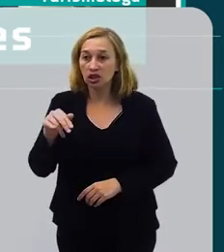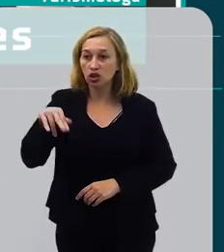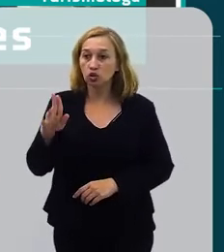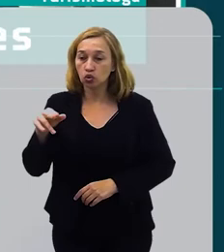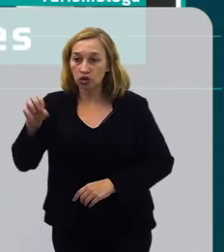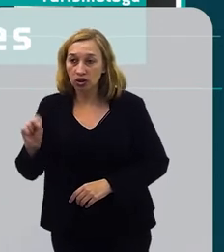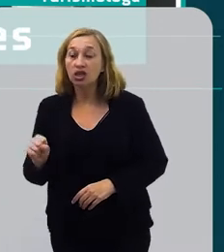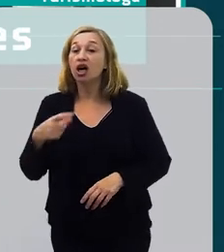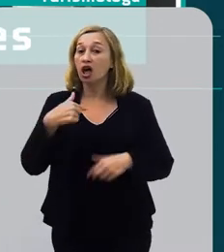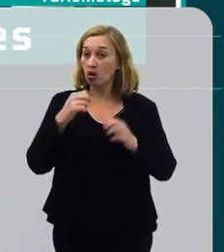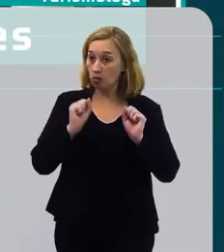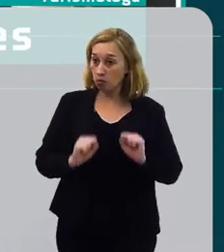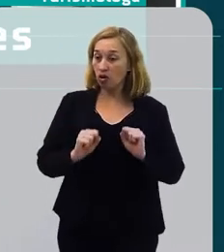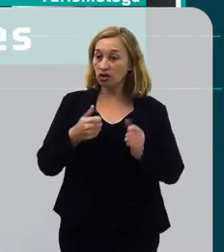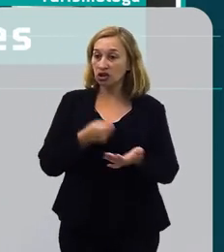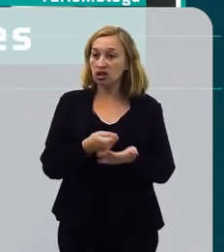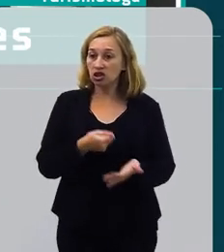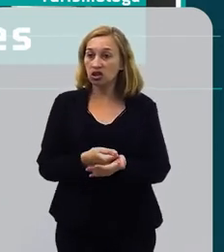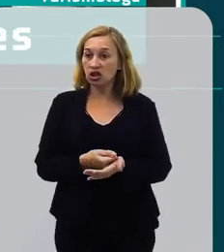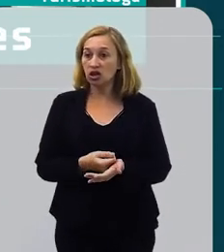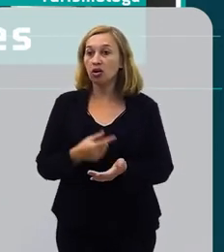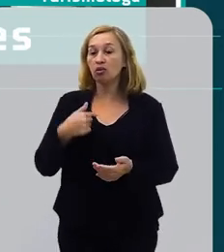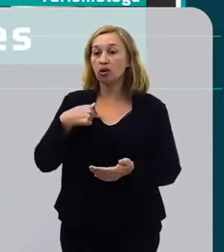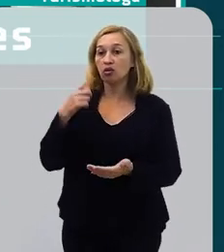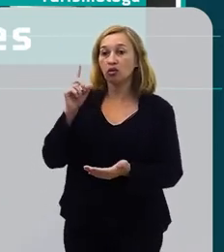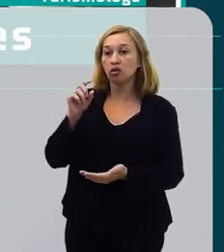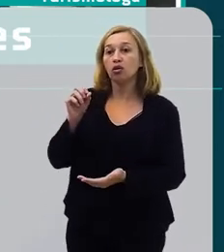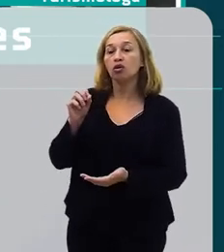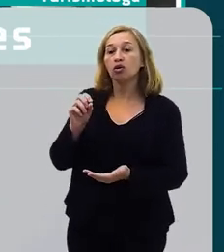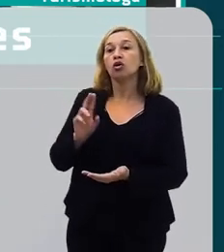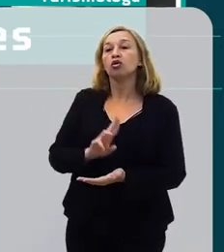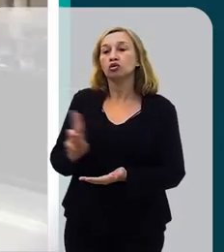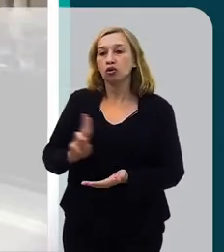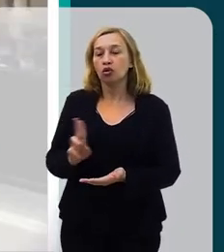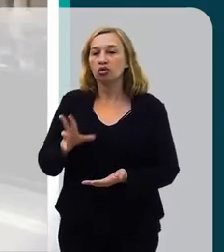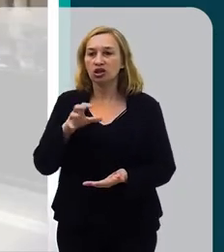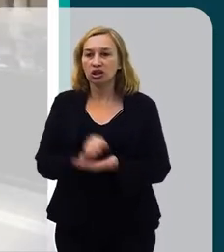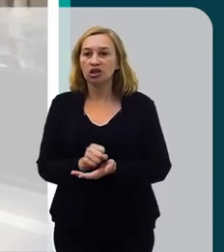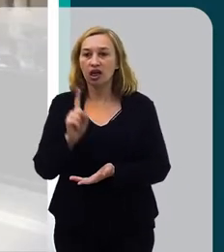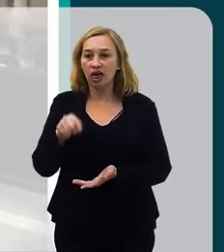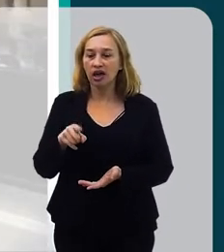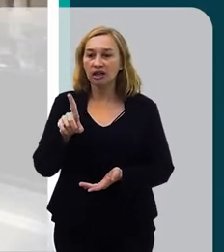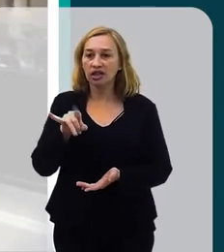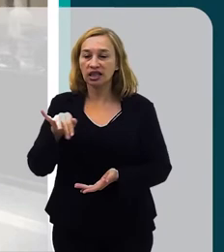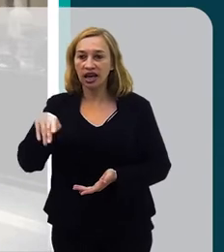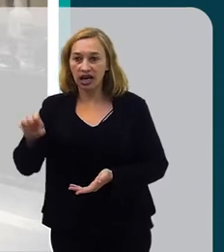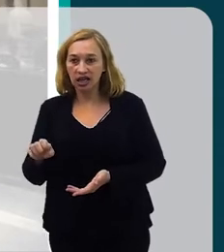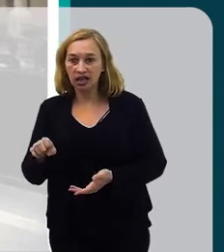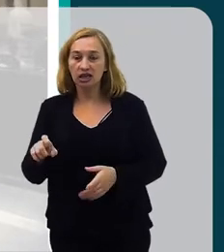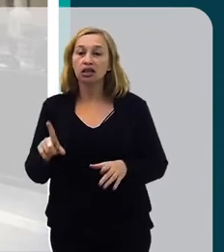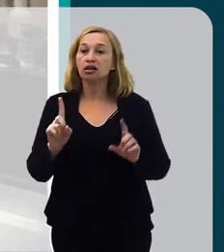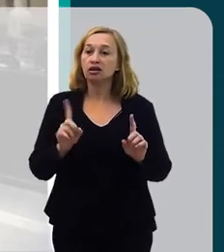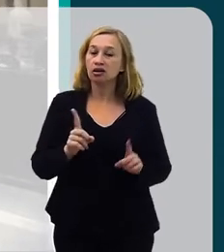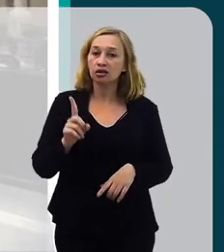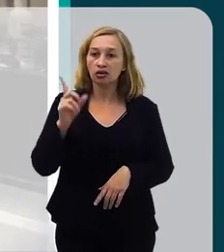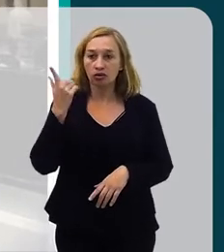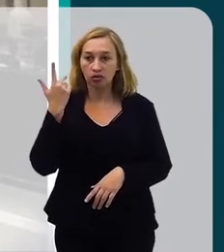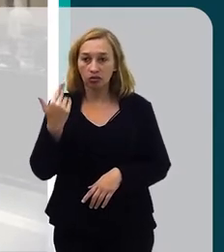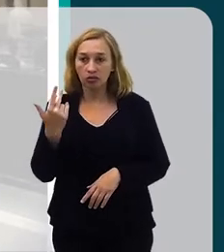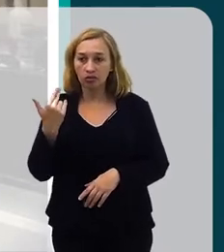eu posso exigir, né? Embora o meu nome de registro seja Daniele, eu posso, é um direito. Então,